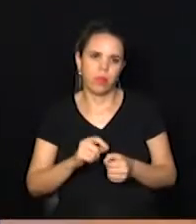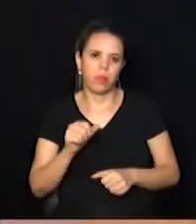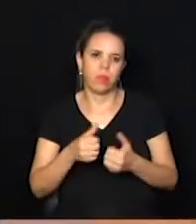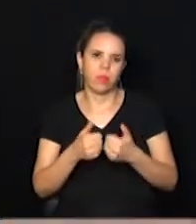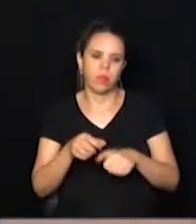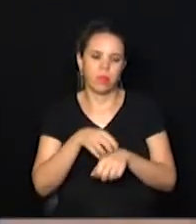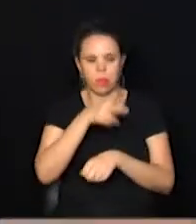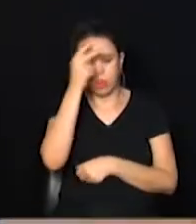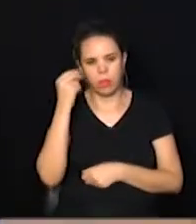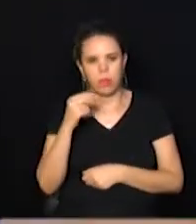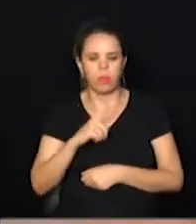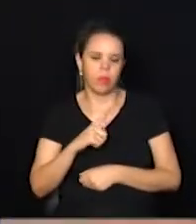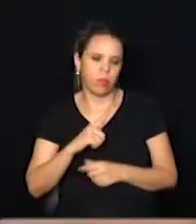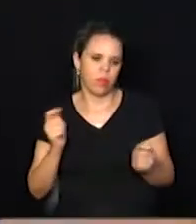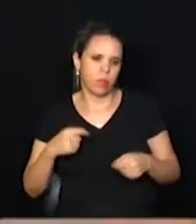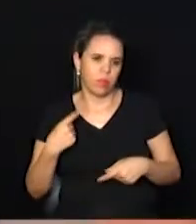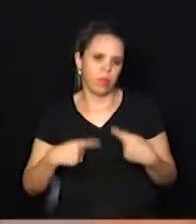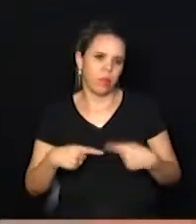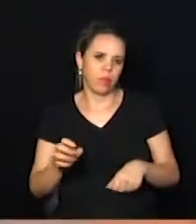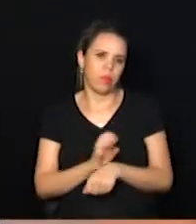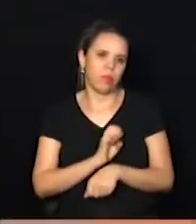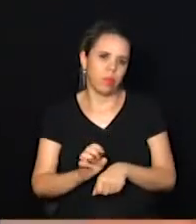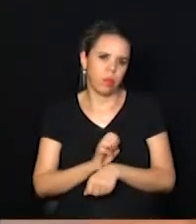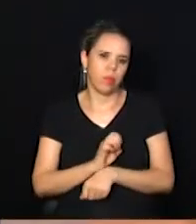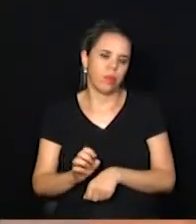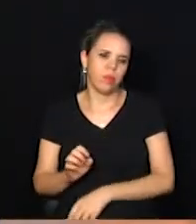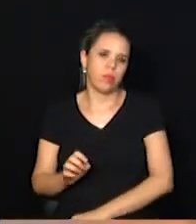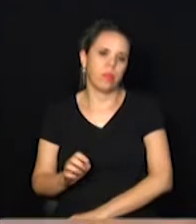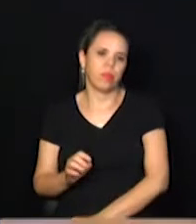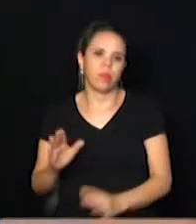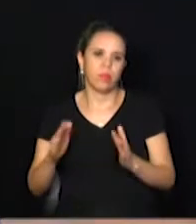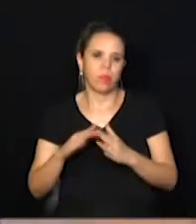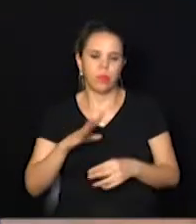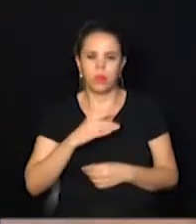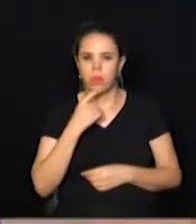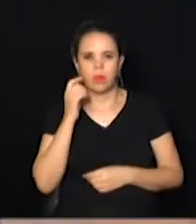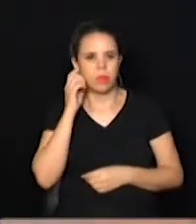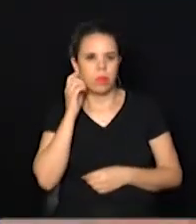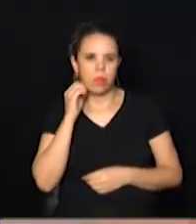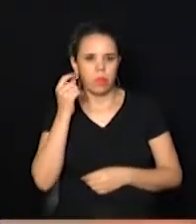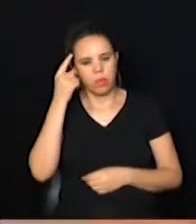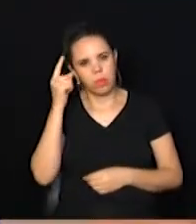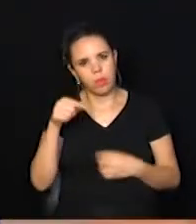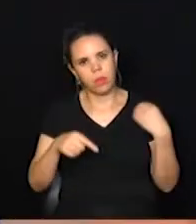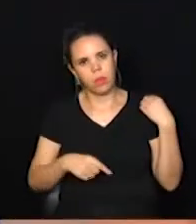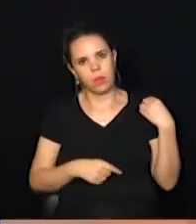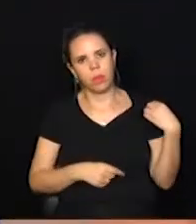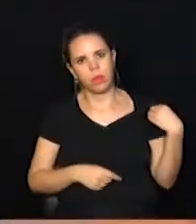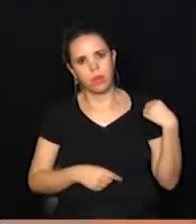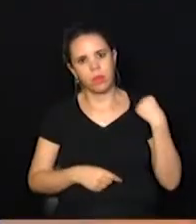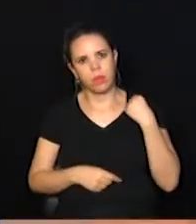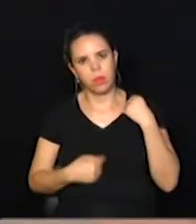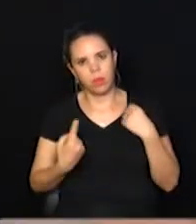público, tinha uma discussão estratégica sobre habitação na cidade de Campinas. Então, a ideia é assim, de que a gente tem